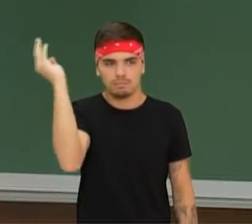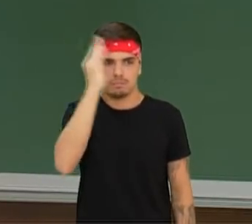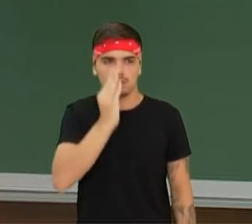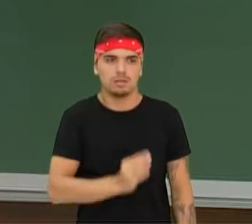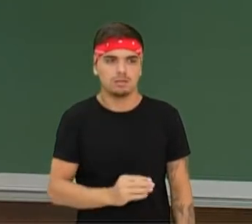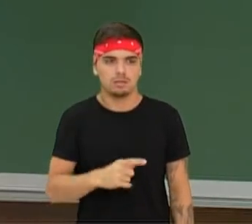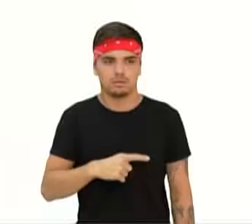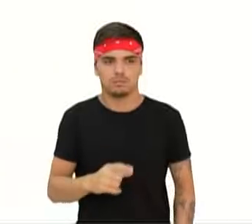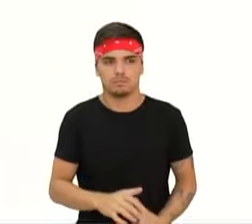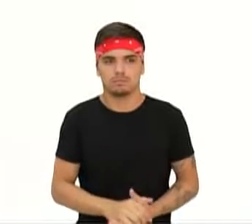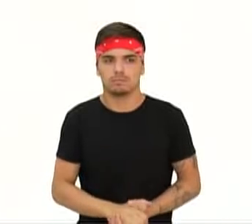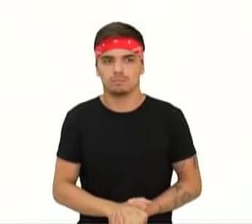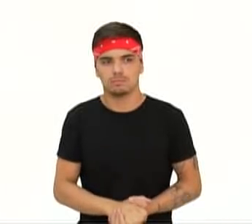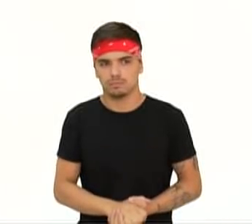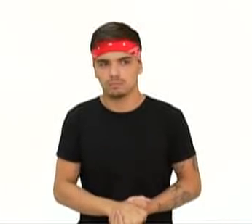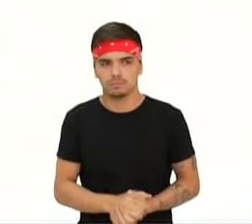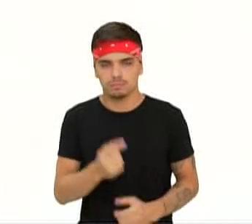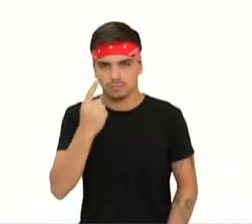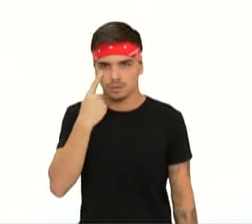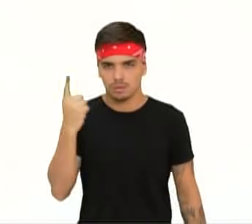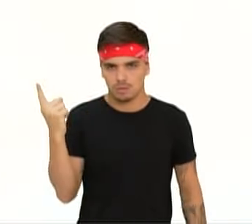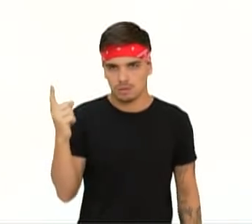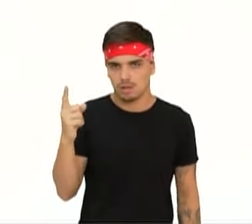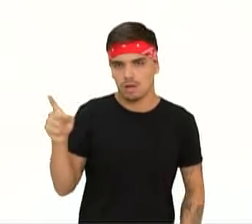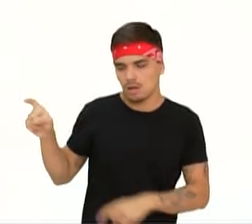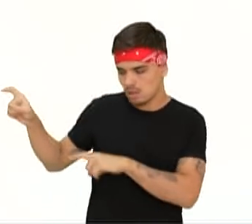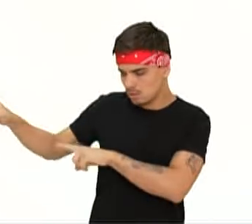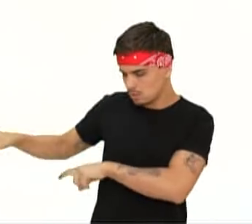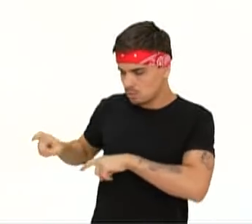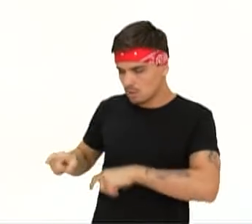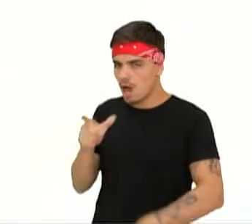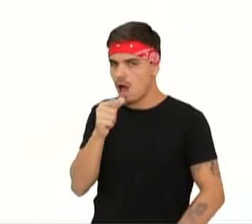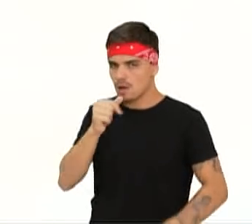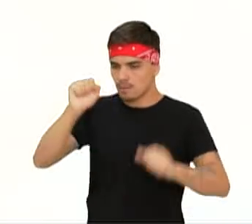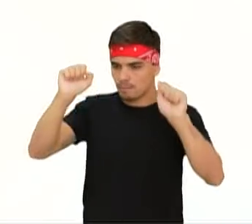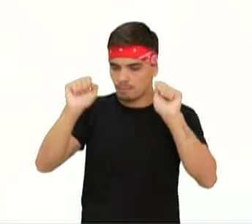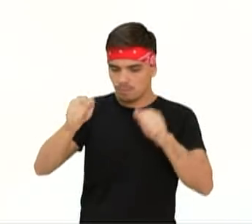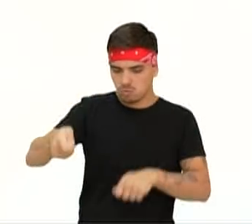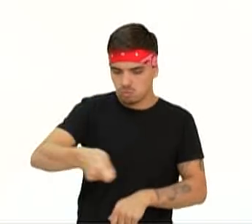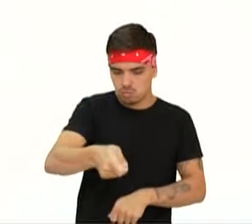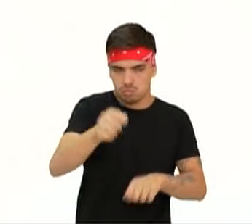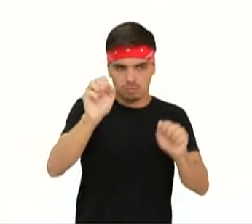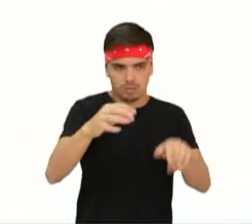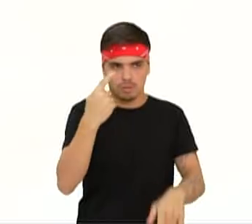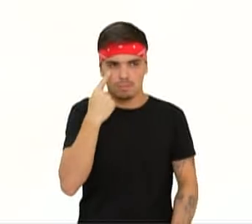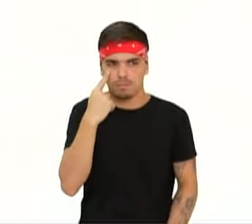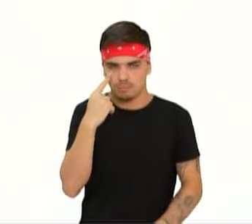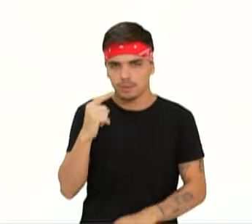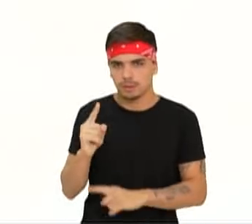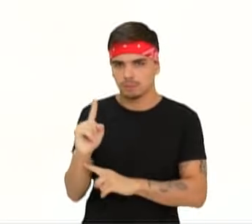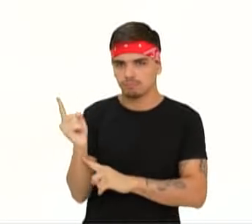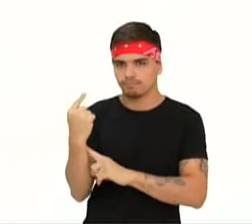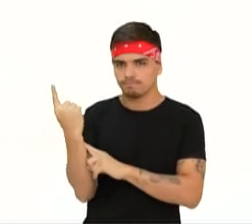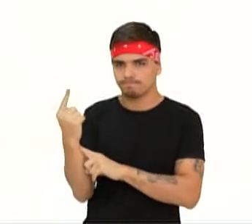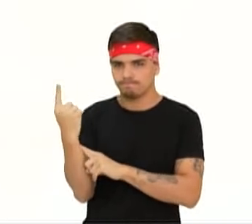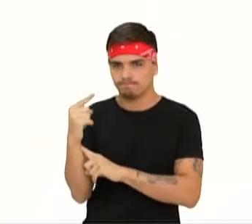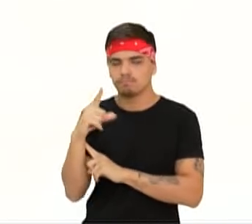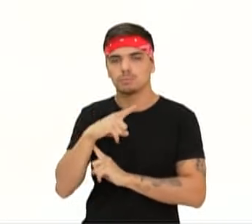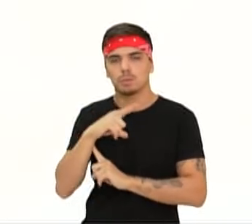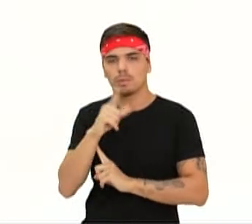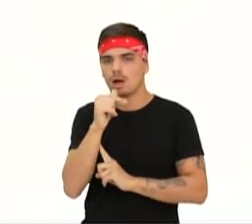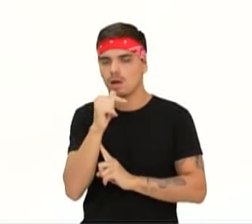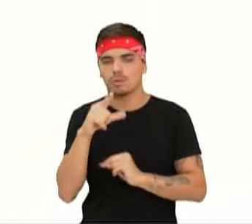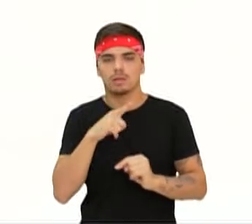falar do Brasil, a agricultura irrigada, essa fotografia, ela mostra essa irrigação da agricultura. Ela